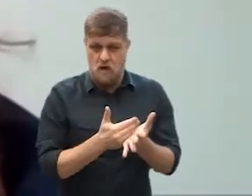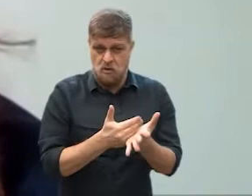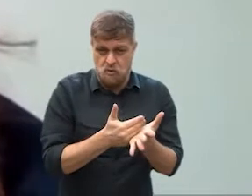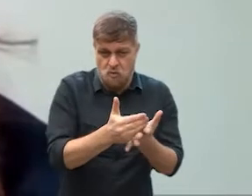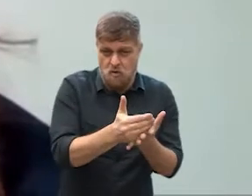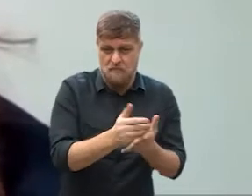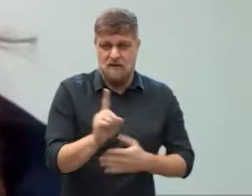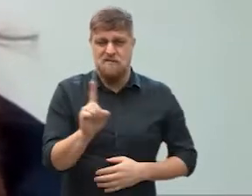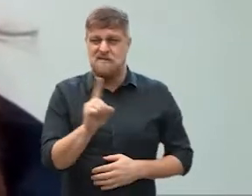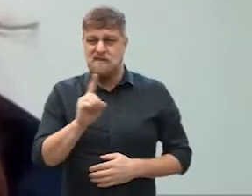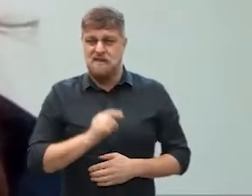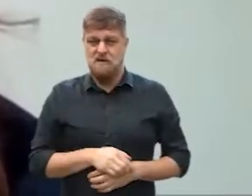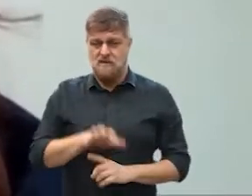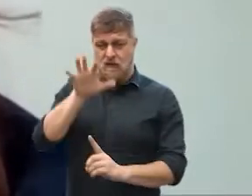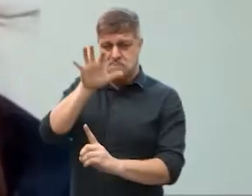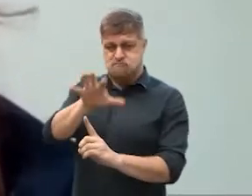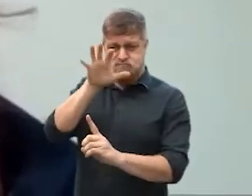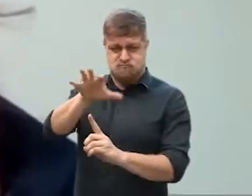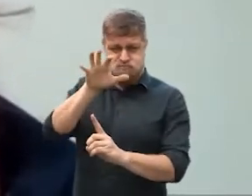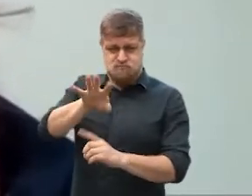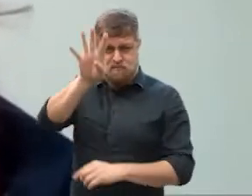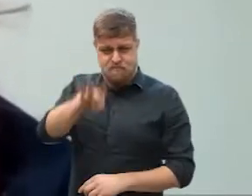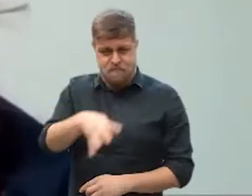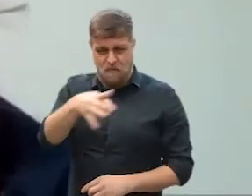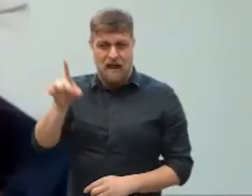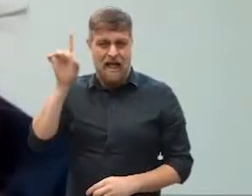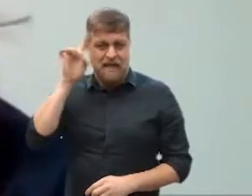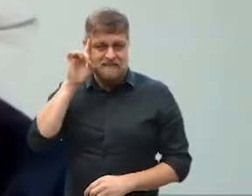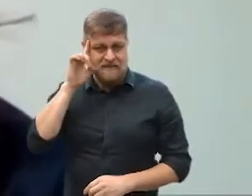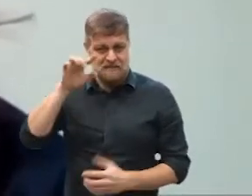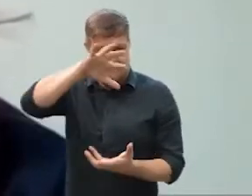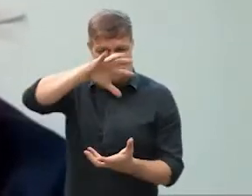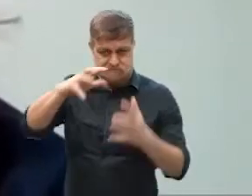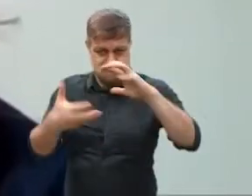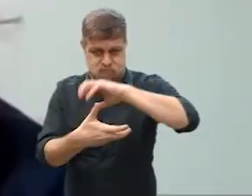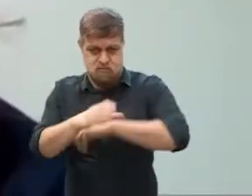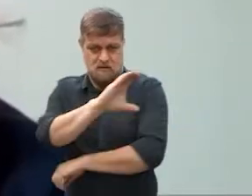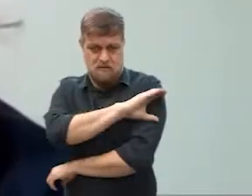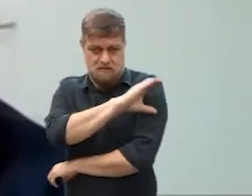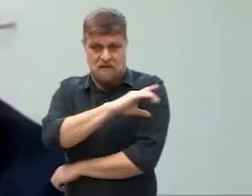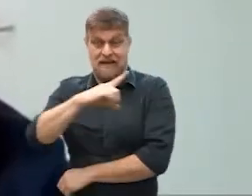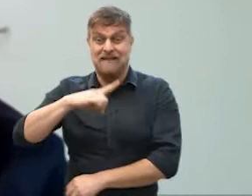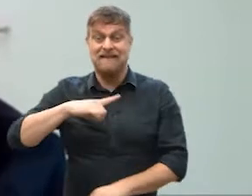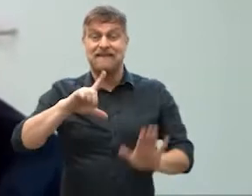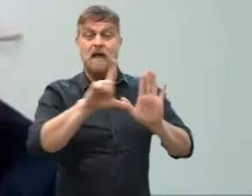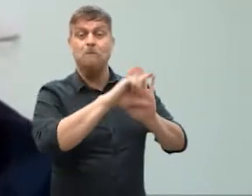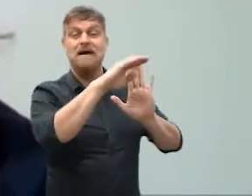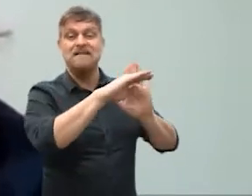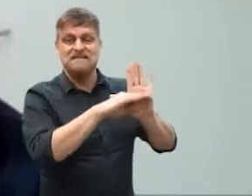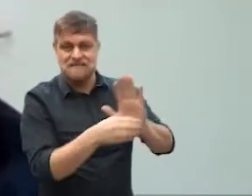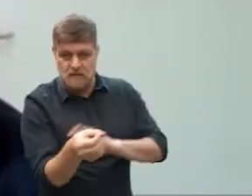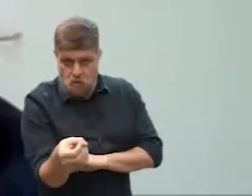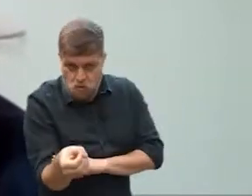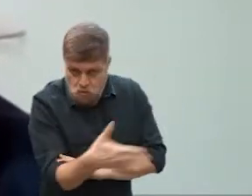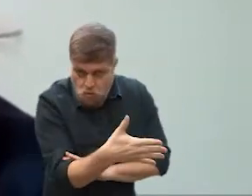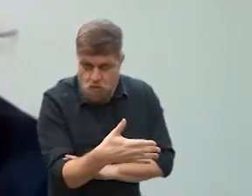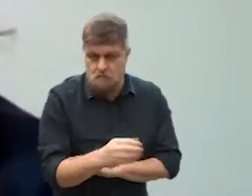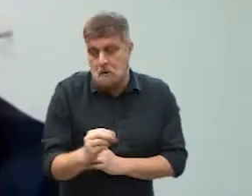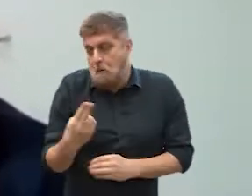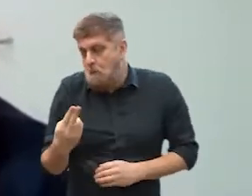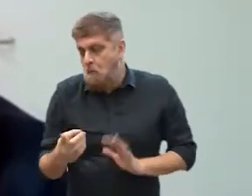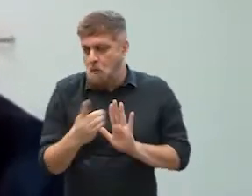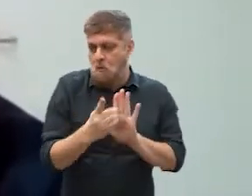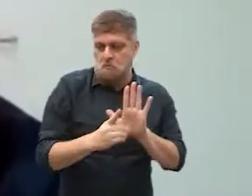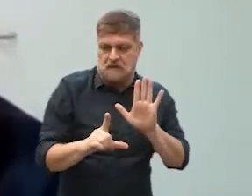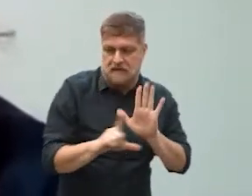não afetaria o cronograma de implementação, enquanto não houver uma nova legislação, publicação de algum decreto, ou de